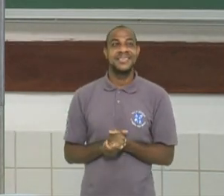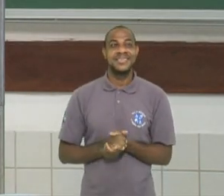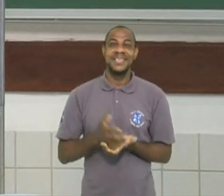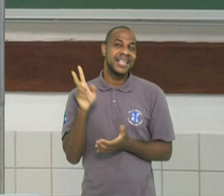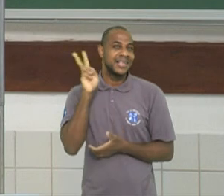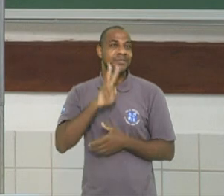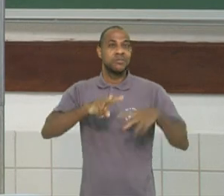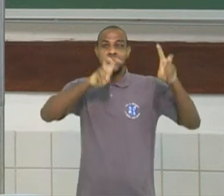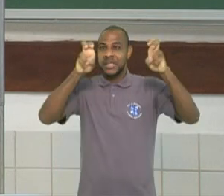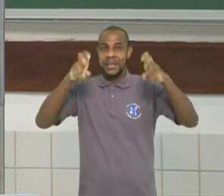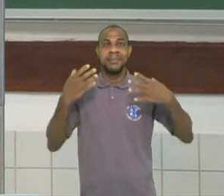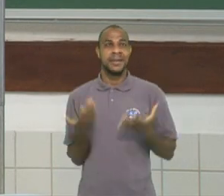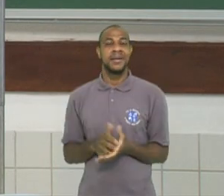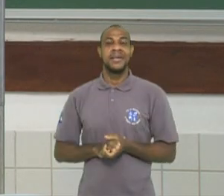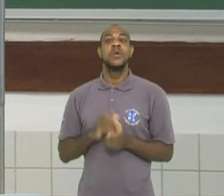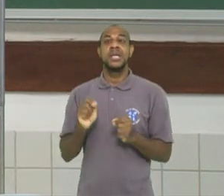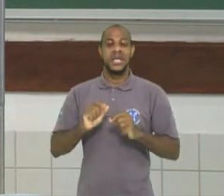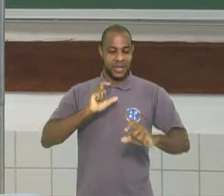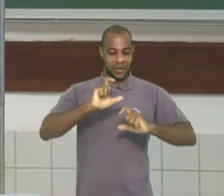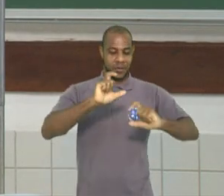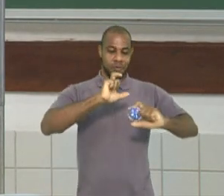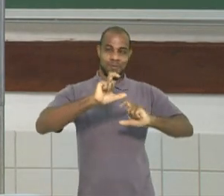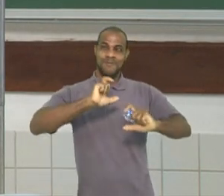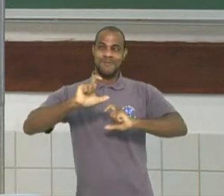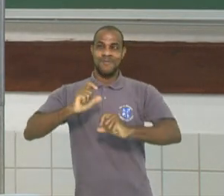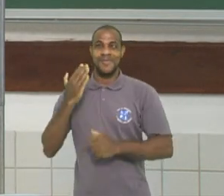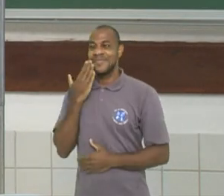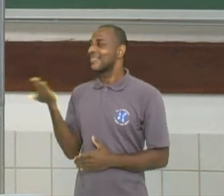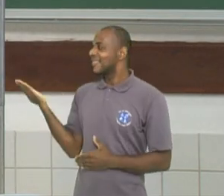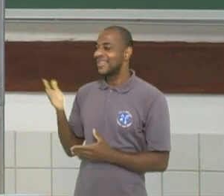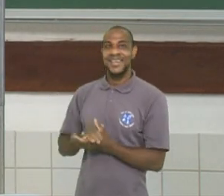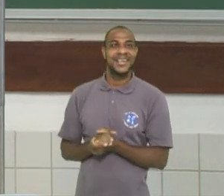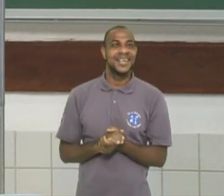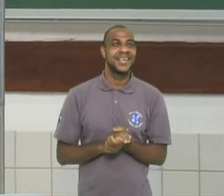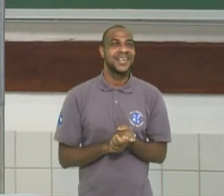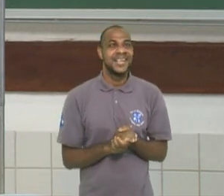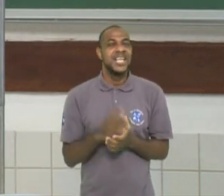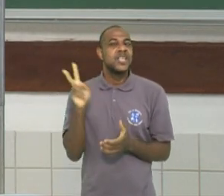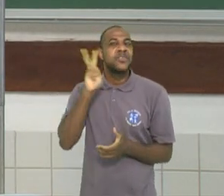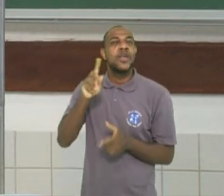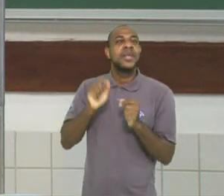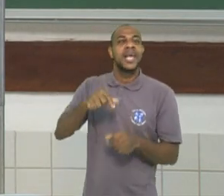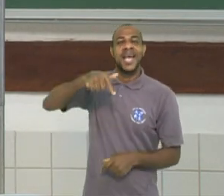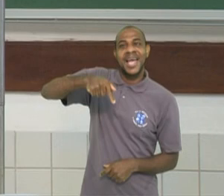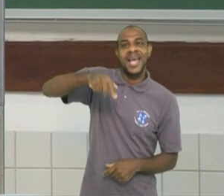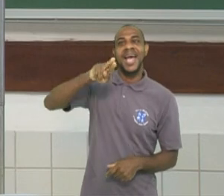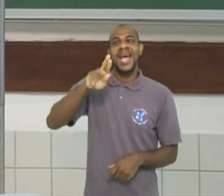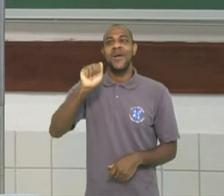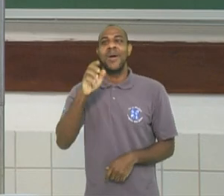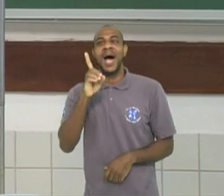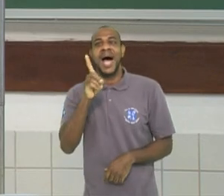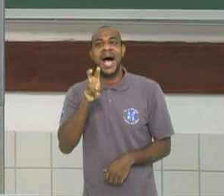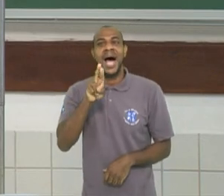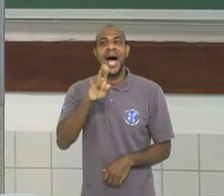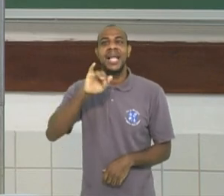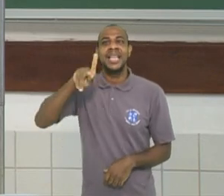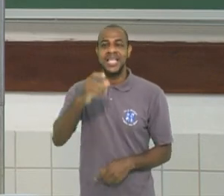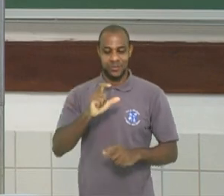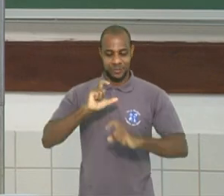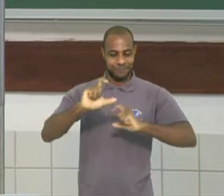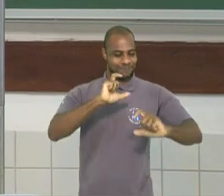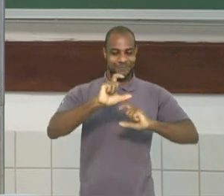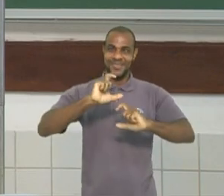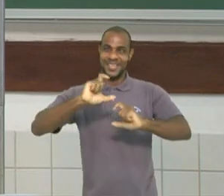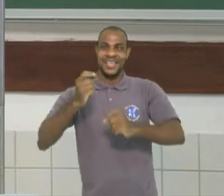maravilhosa né que é o quadrinho e a gente vai ver mais sobre a gente vai ter mais vídeos eu quero que vocês lembram também